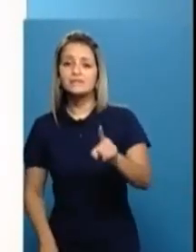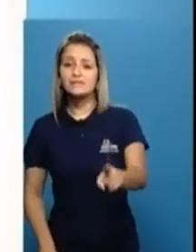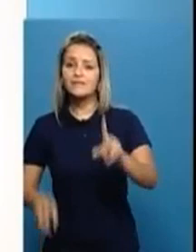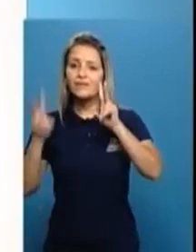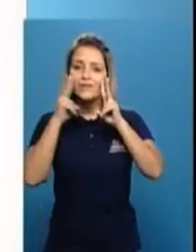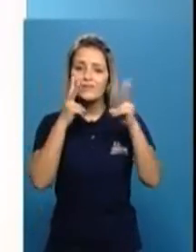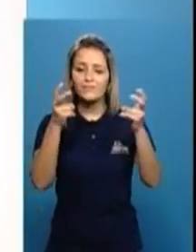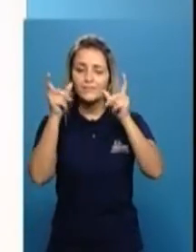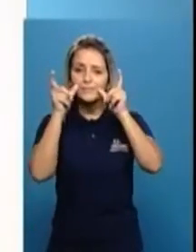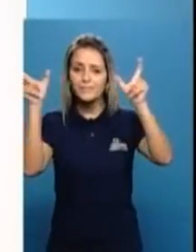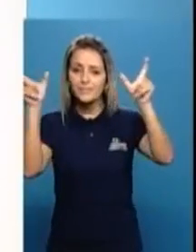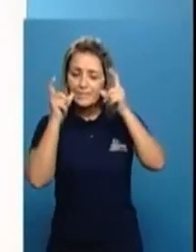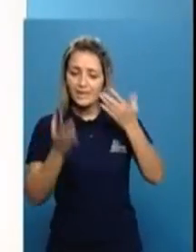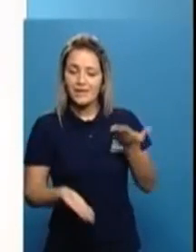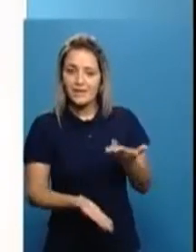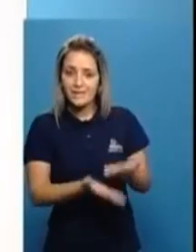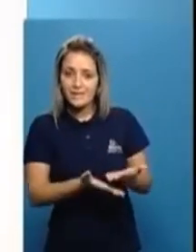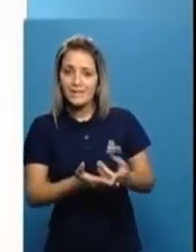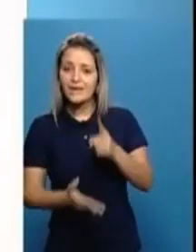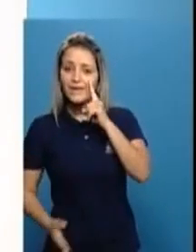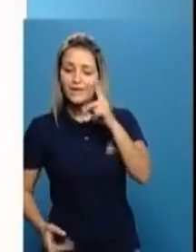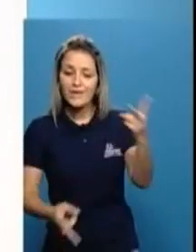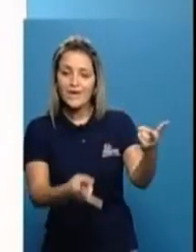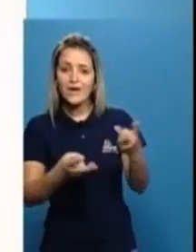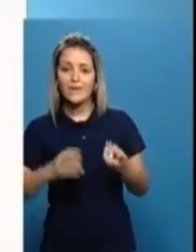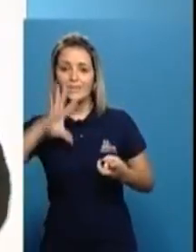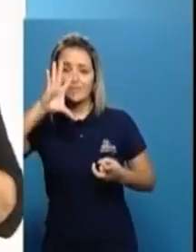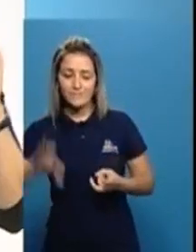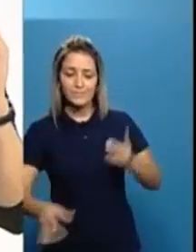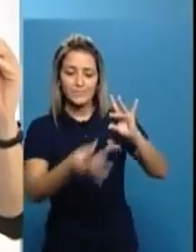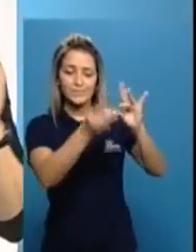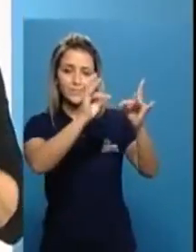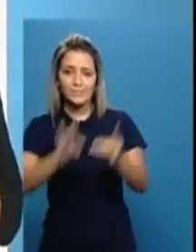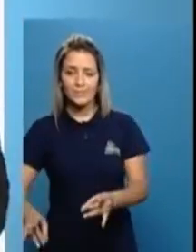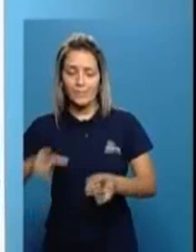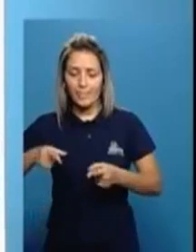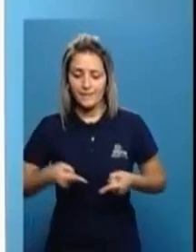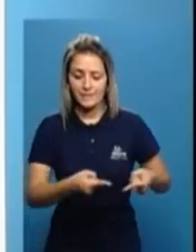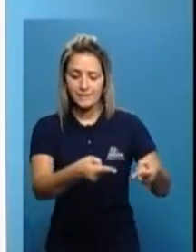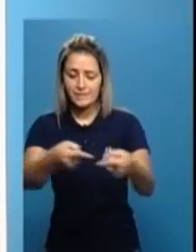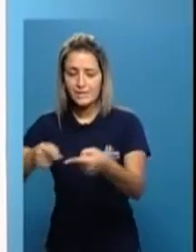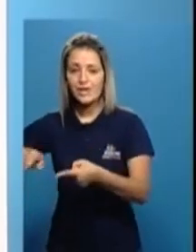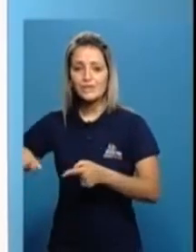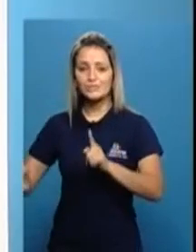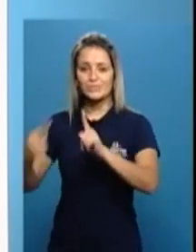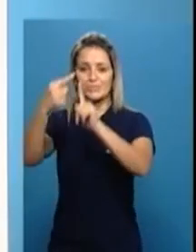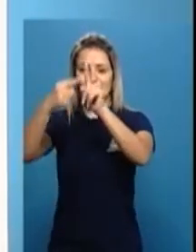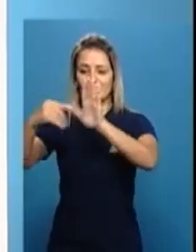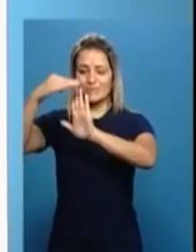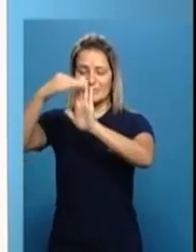prestaram atenção na aula, vocês já perceberam que todos esses layouts têm um link com o tipo de